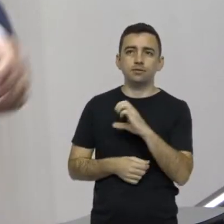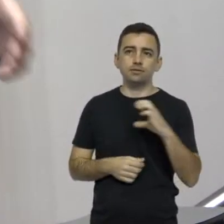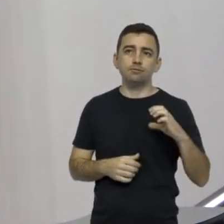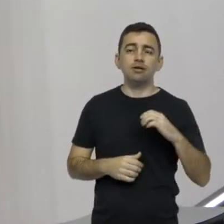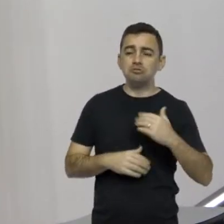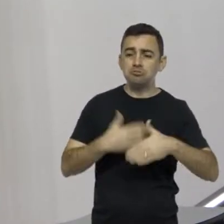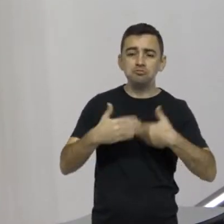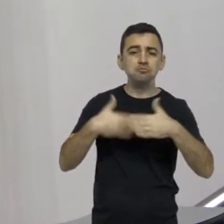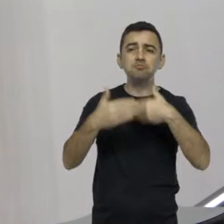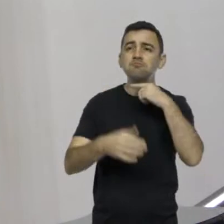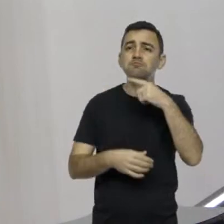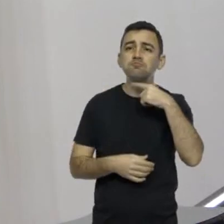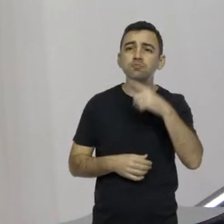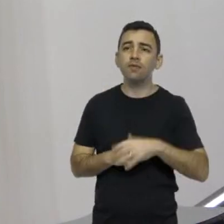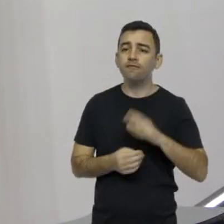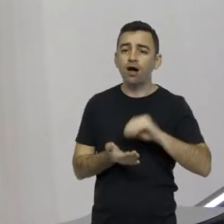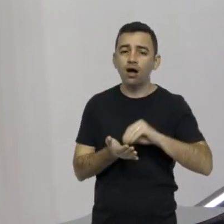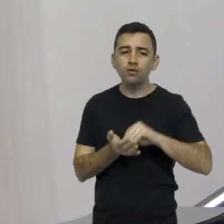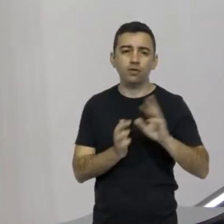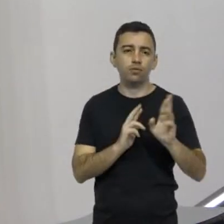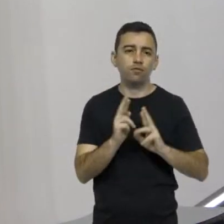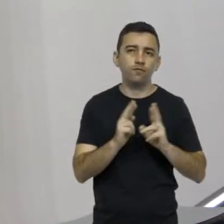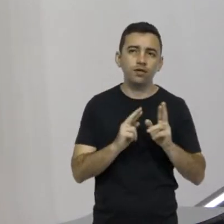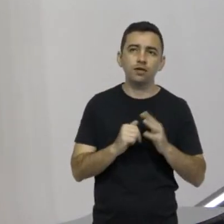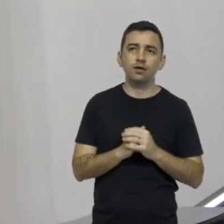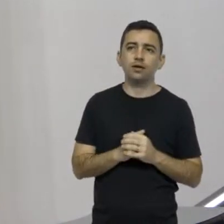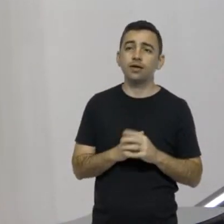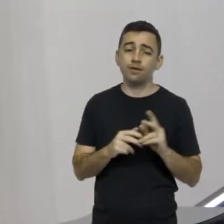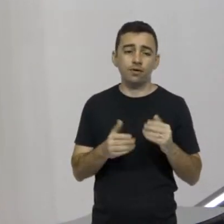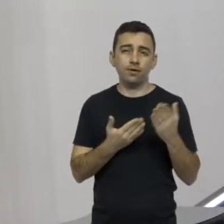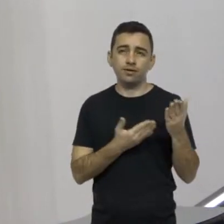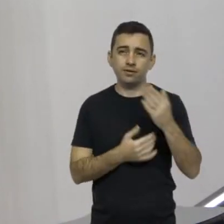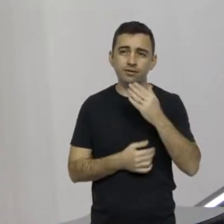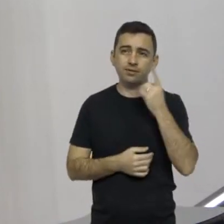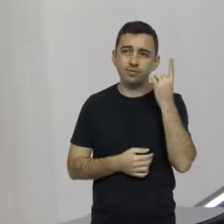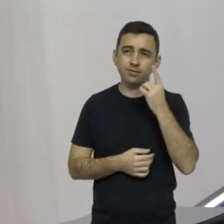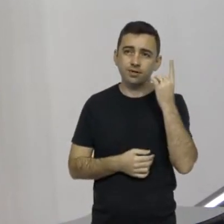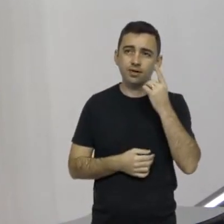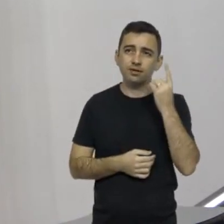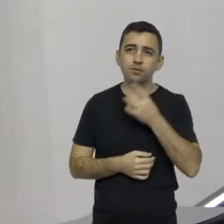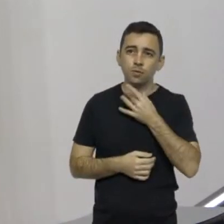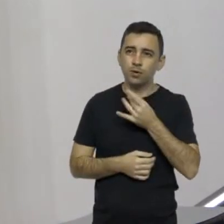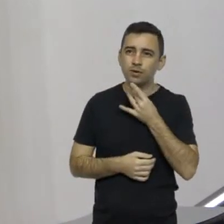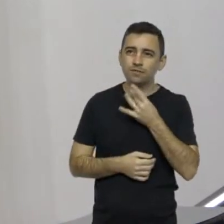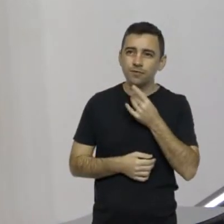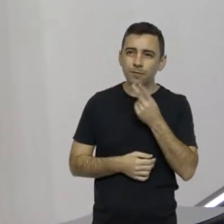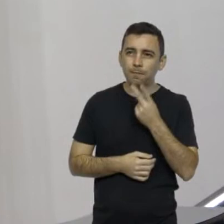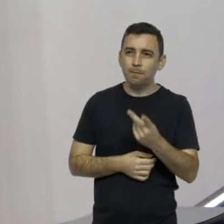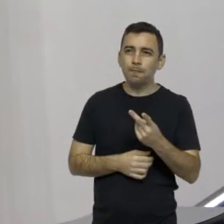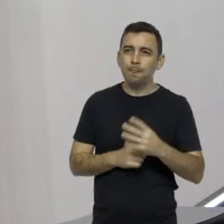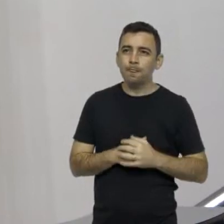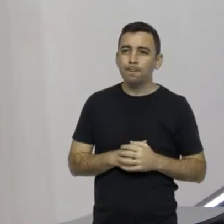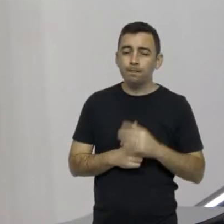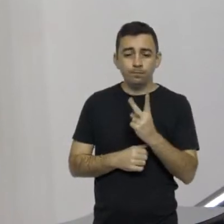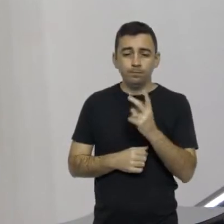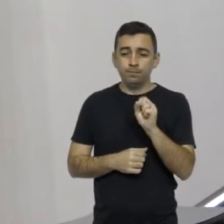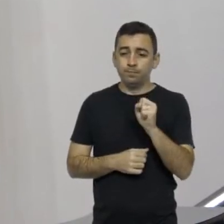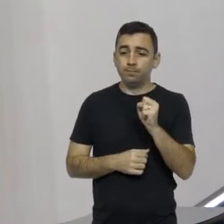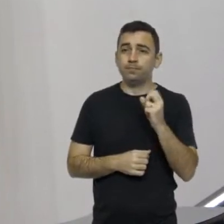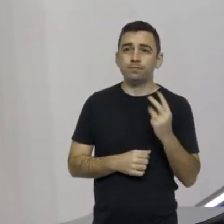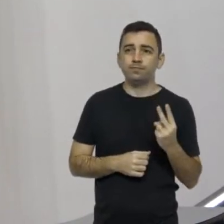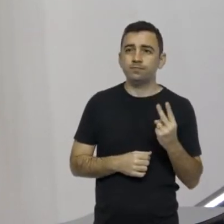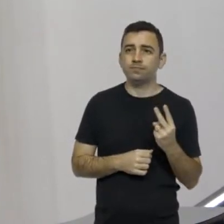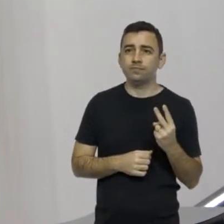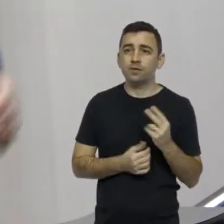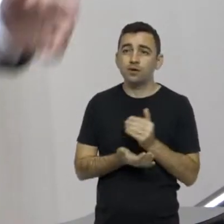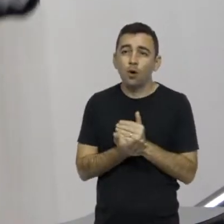desenvolverem. Aí falta rodovia, a exemplo do que o deputado Valdir Cobalcini falou, a 282, que